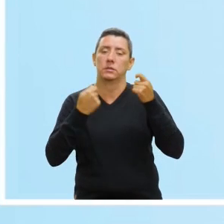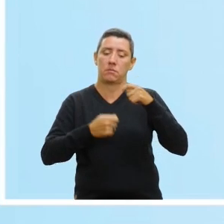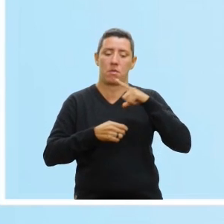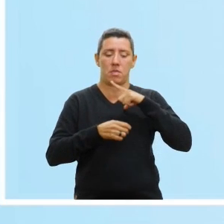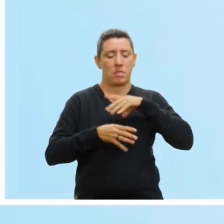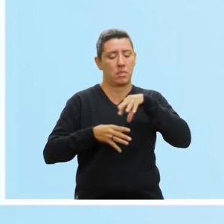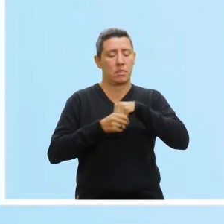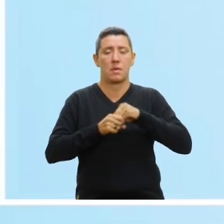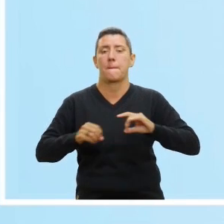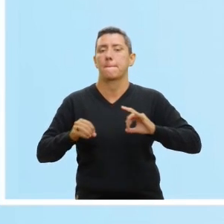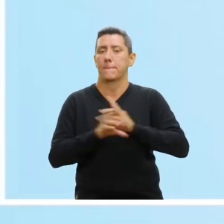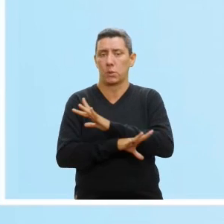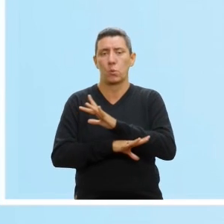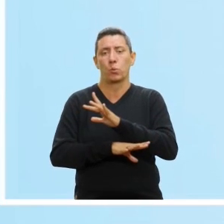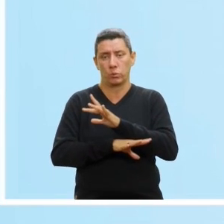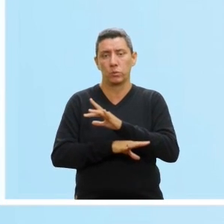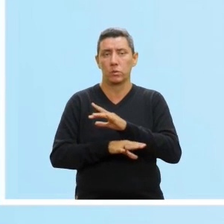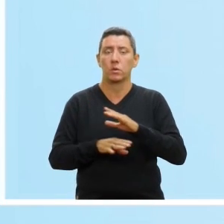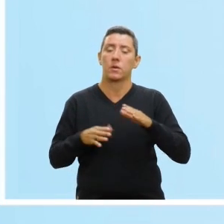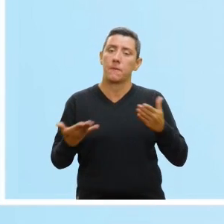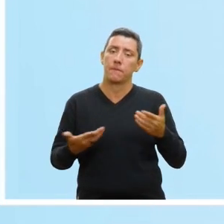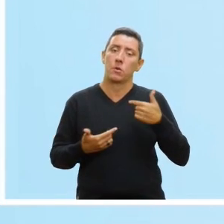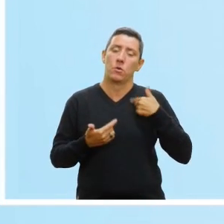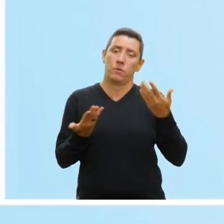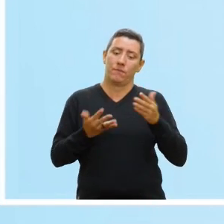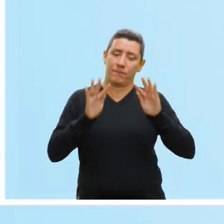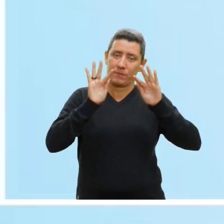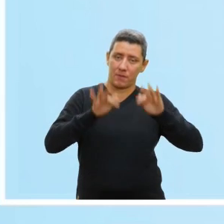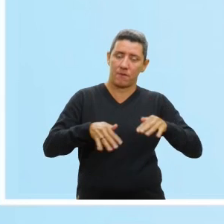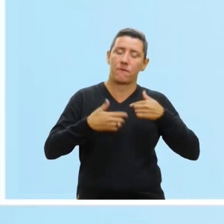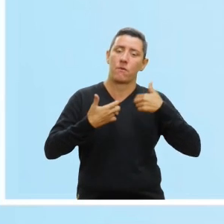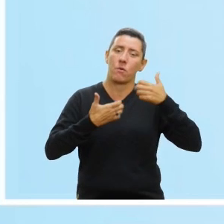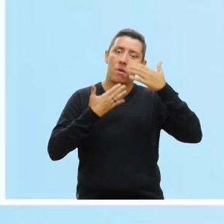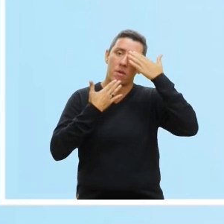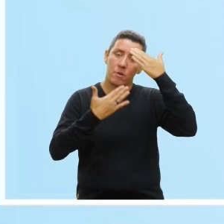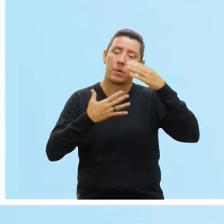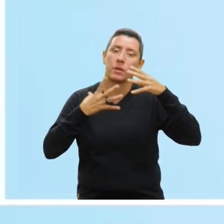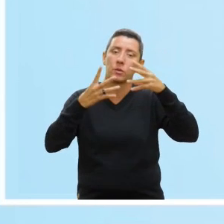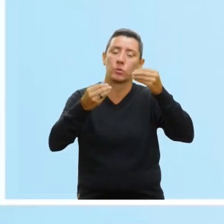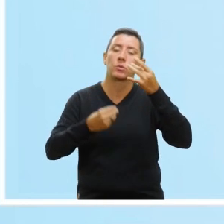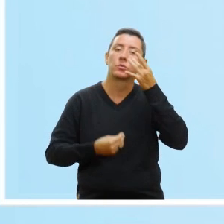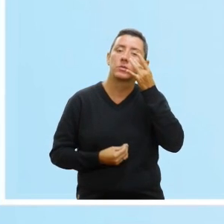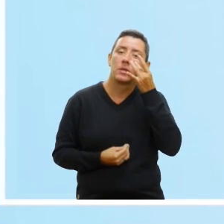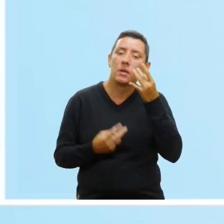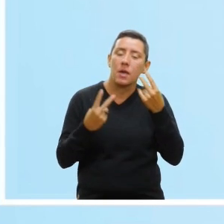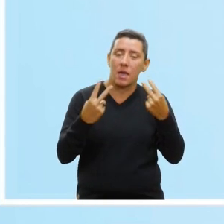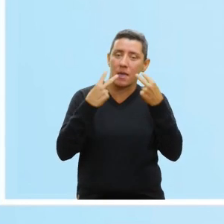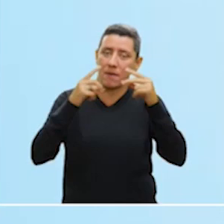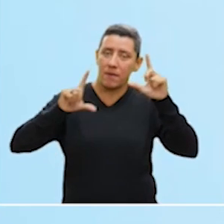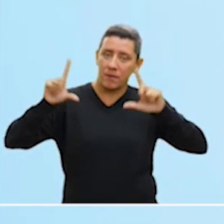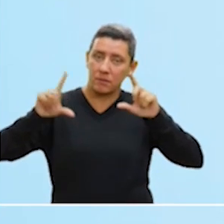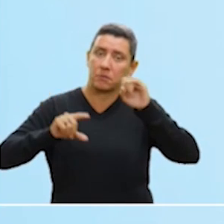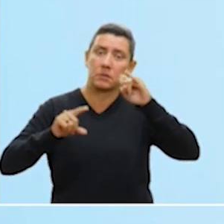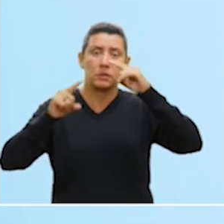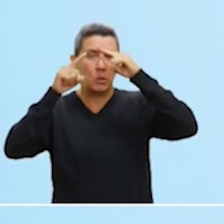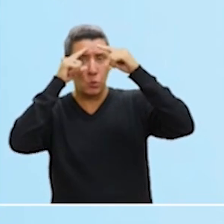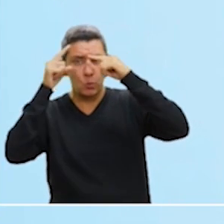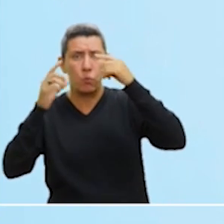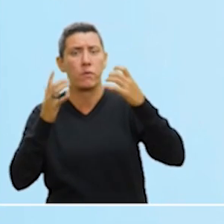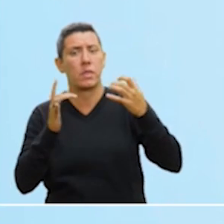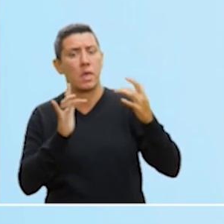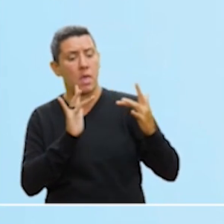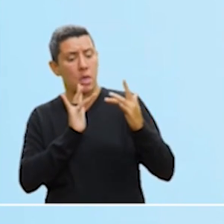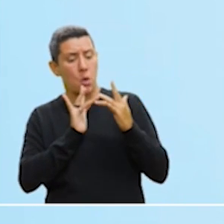DWDM. Então, eu vou ficar por aqui. Tá? Eu queria agradecer a todo mundo que participou, que assistiu aqui. Se alguém tiver alguma dúvida, quiser entrar em